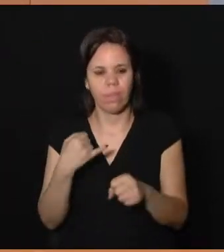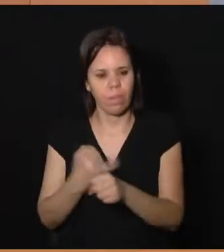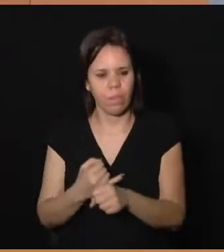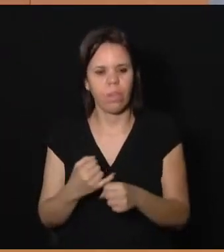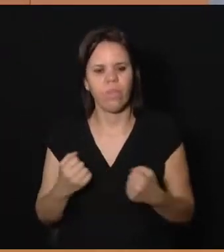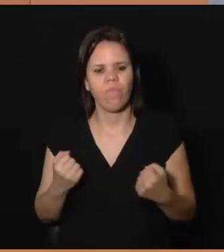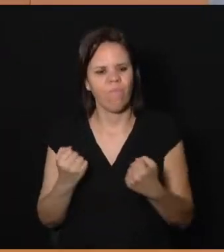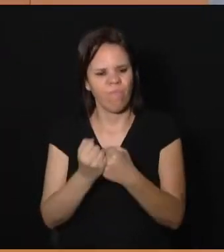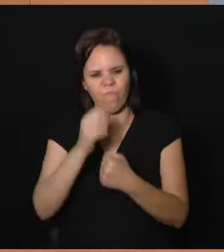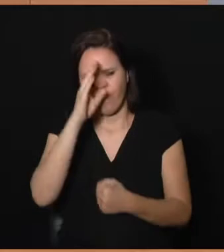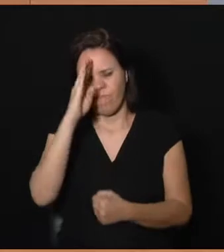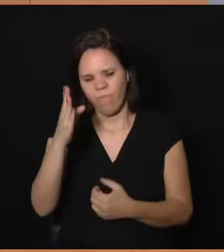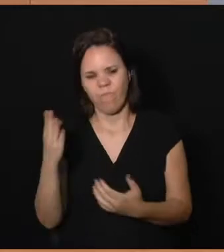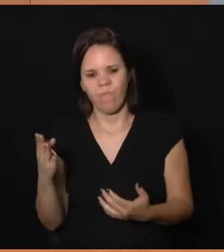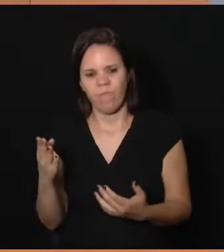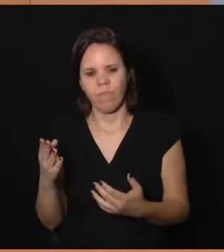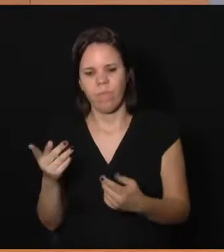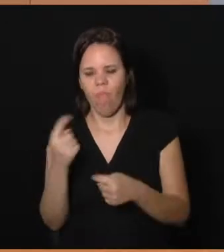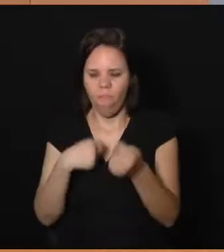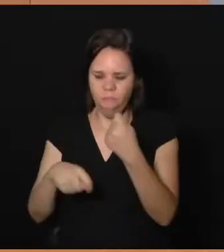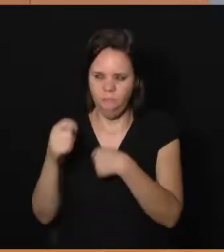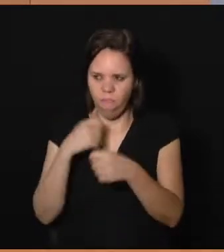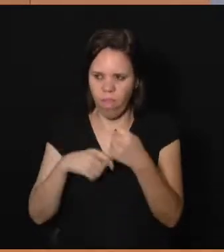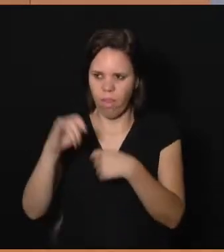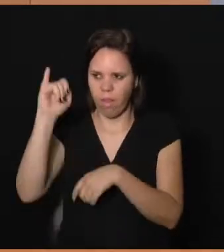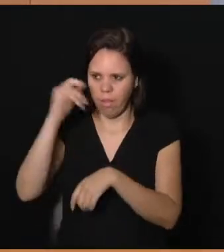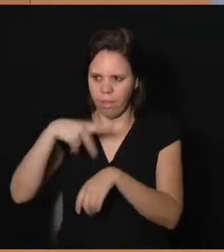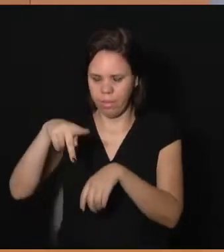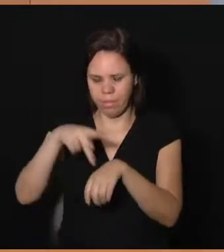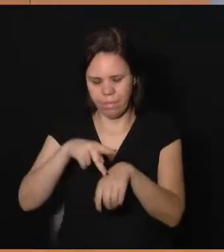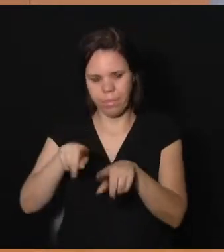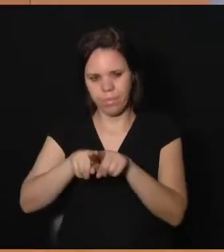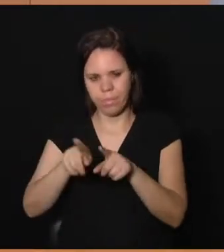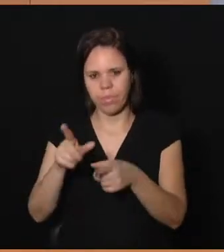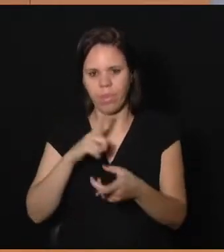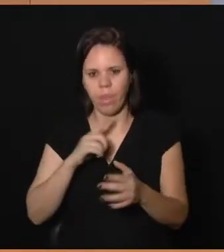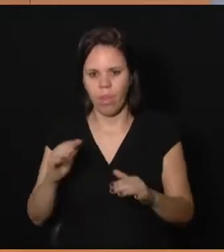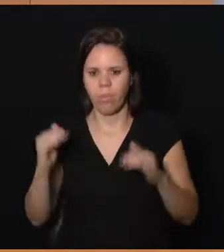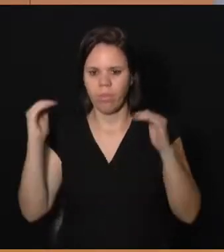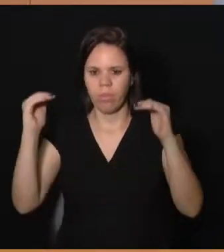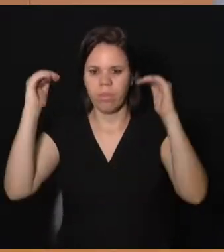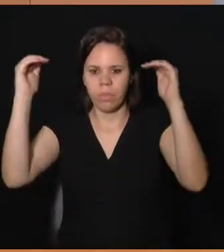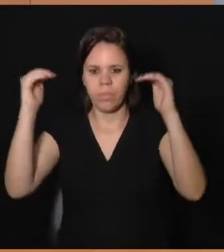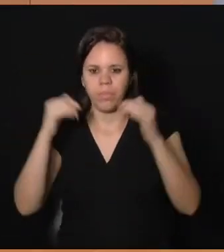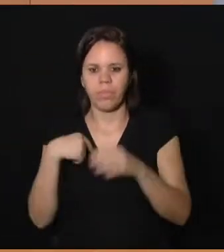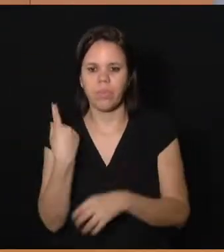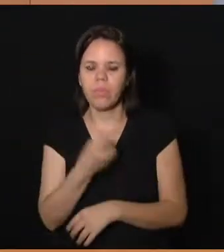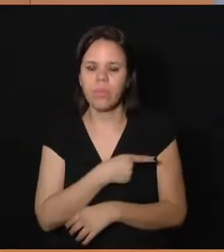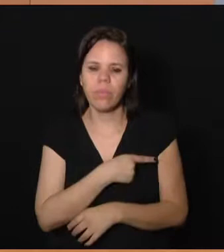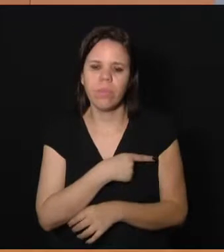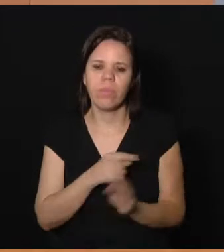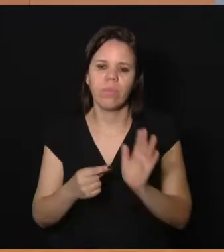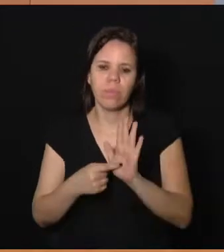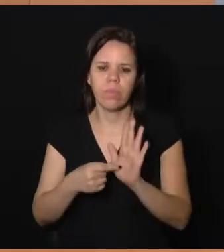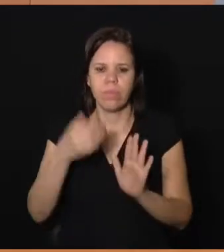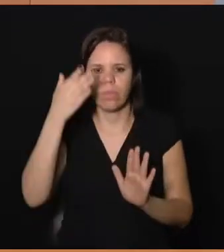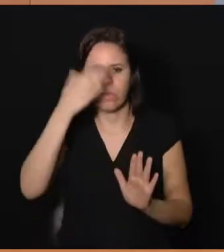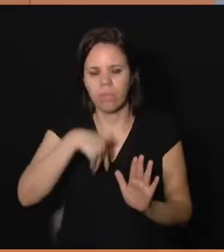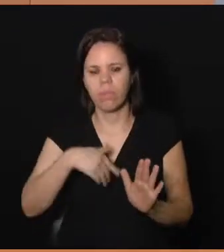comércio exterior que mais tendem a elevar realmente a nossa condição e a nossa posição nessas